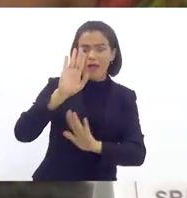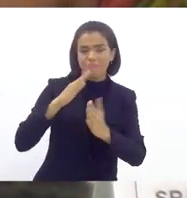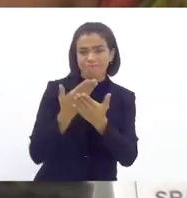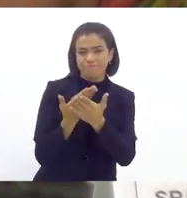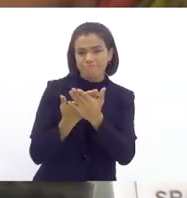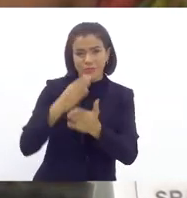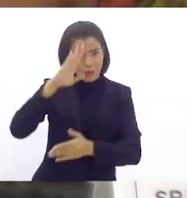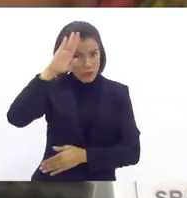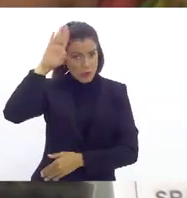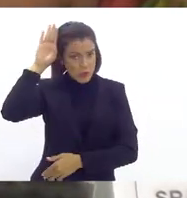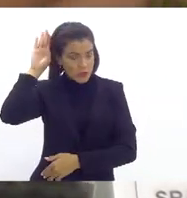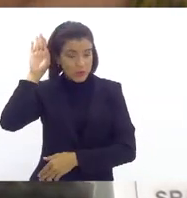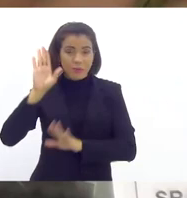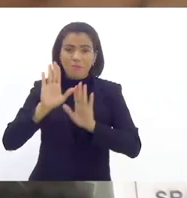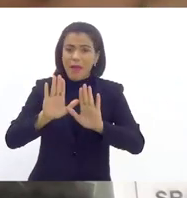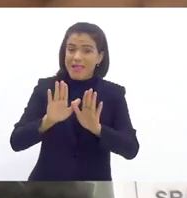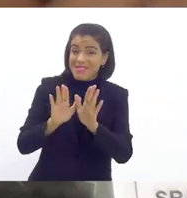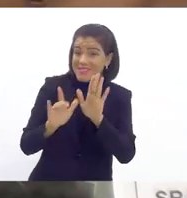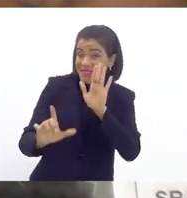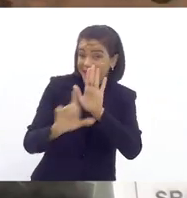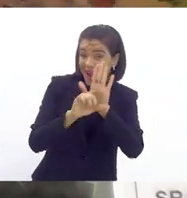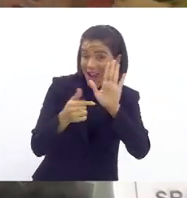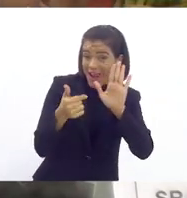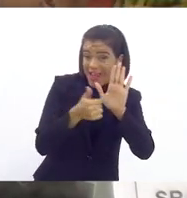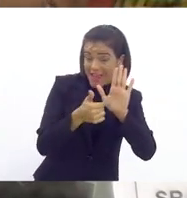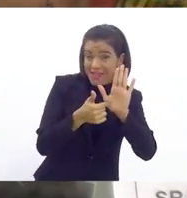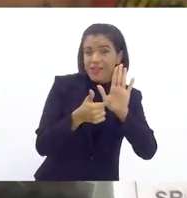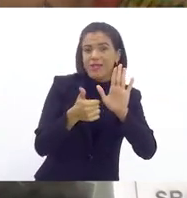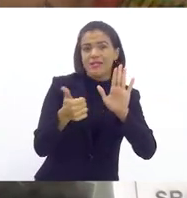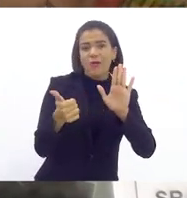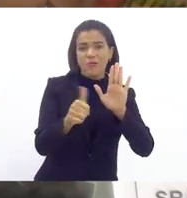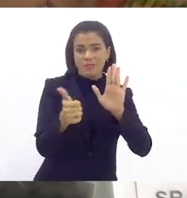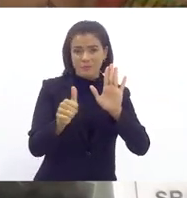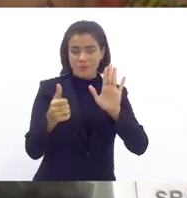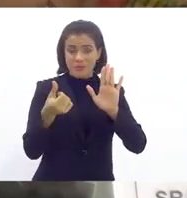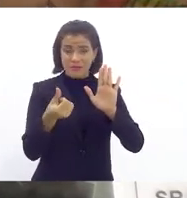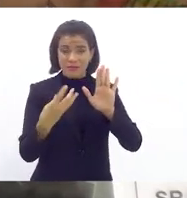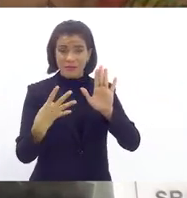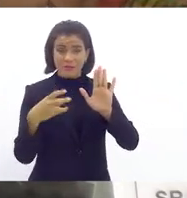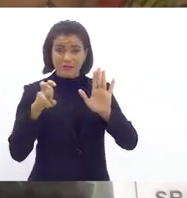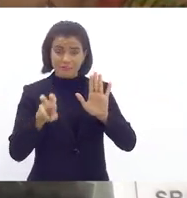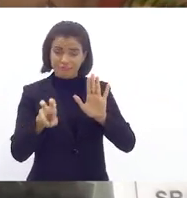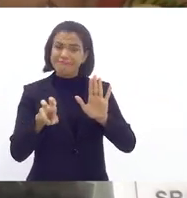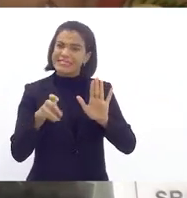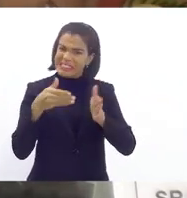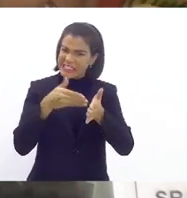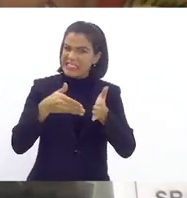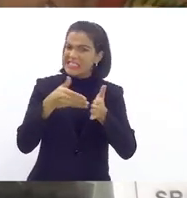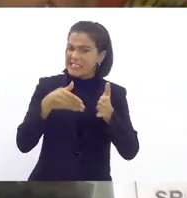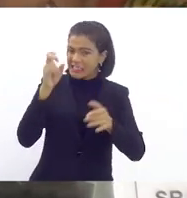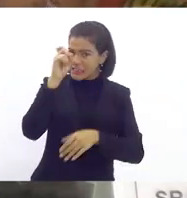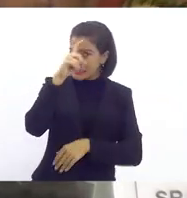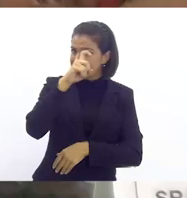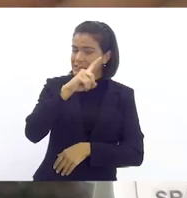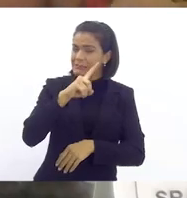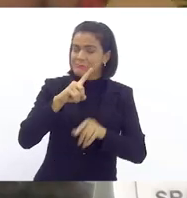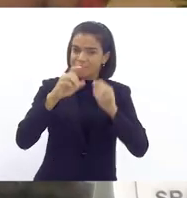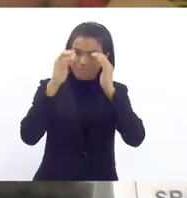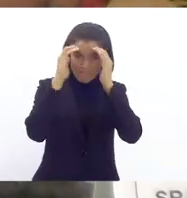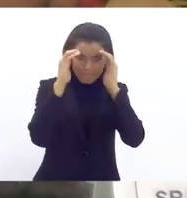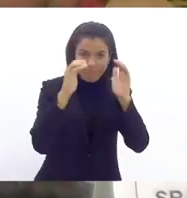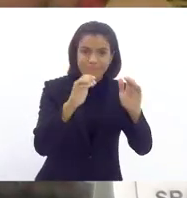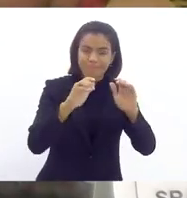Mas, a partir desta lei, que ainda temos dificuldade na sua implementação, na sua